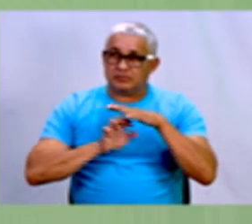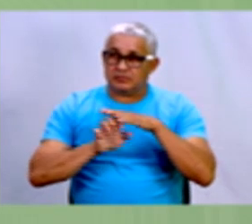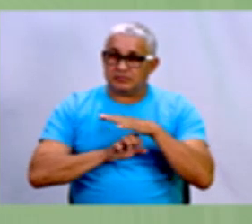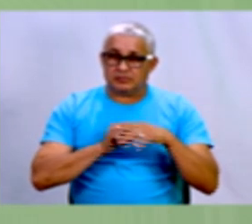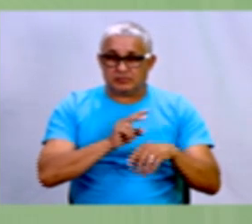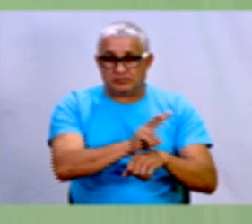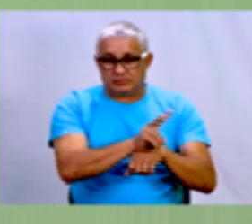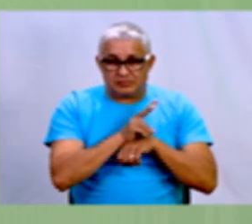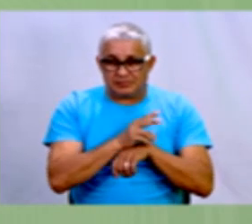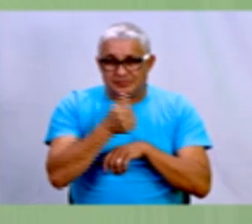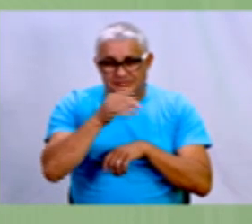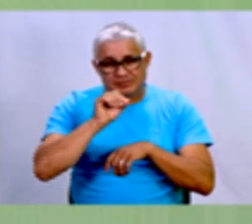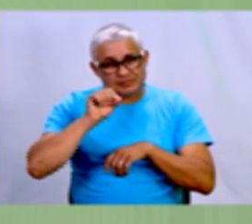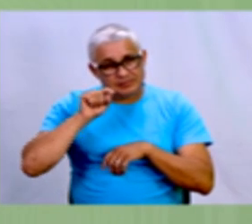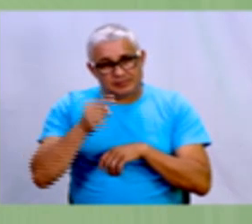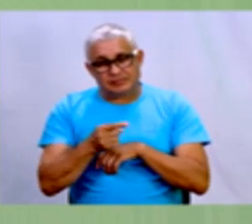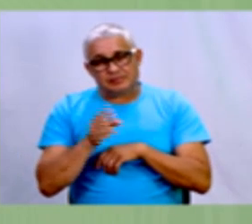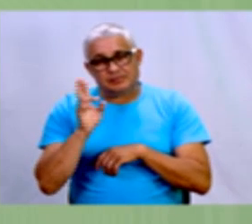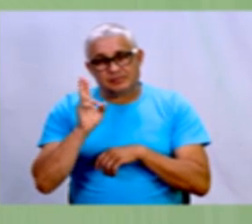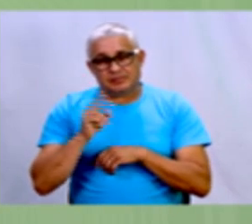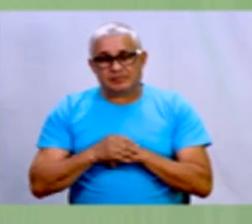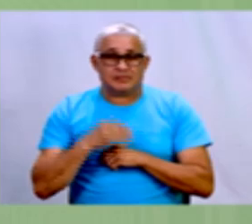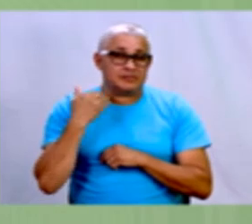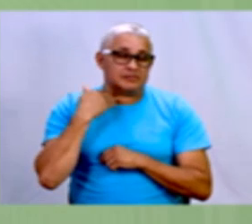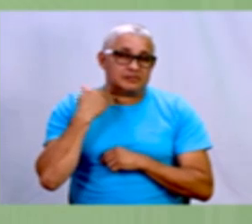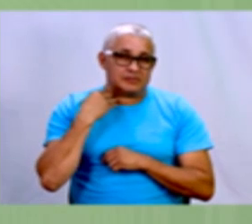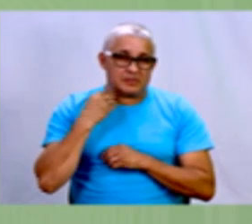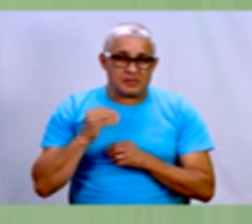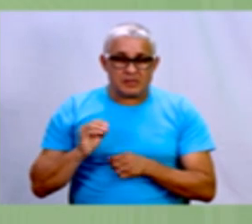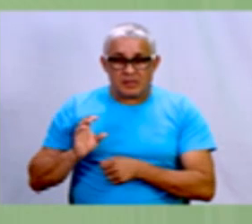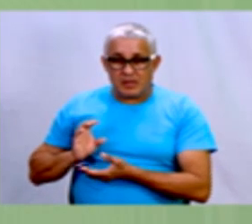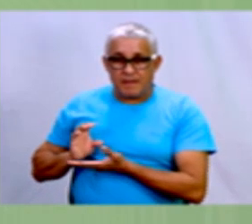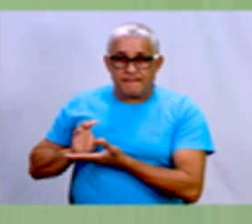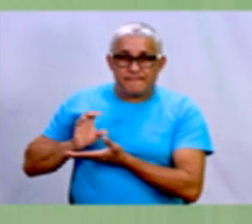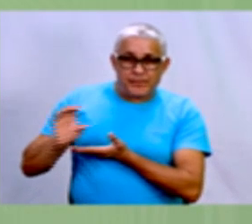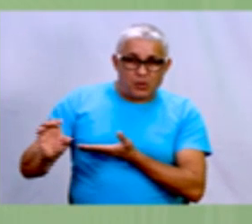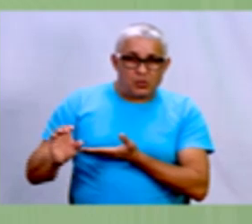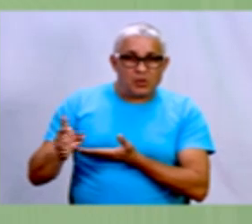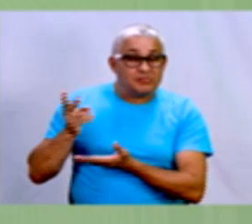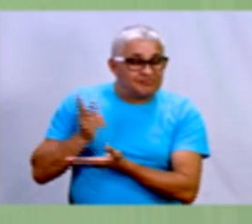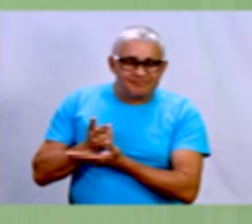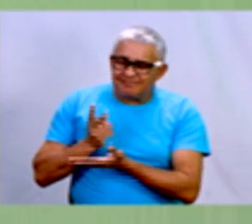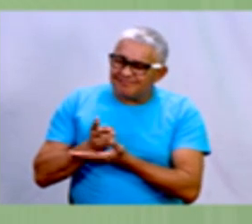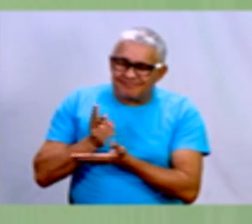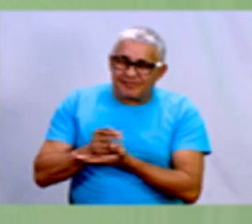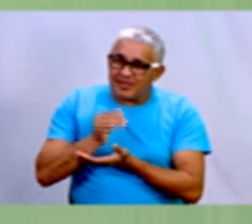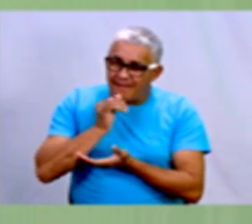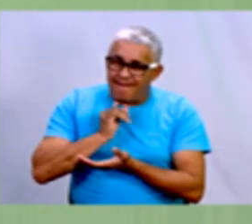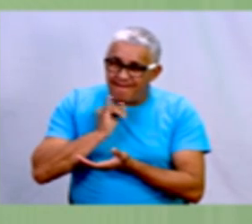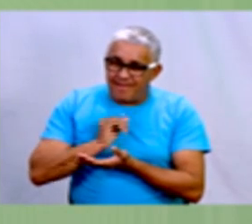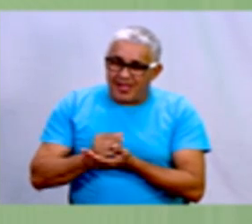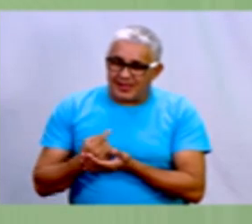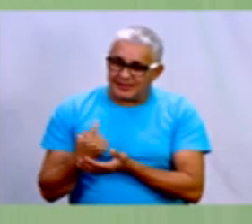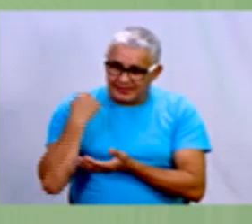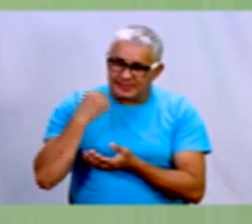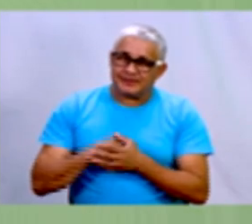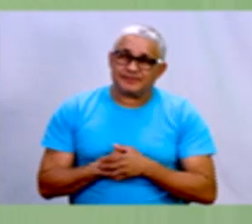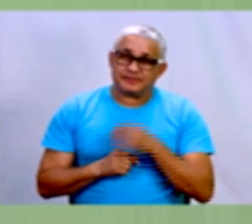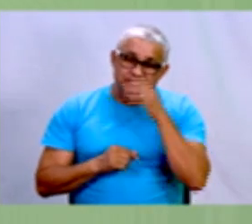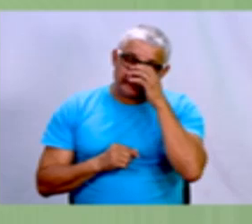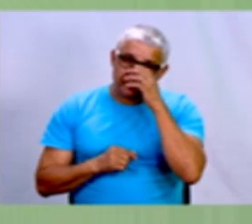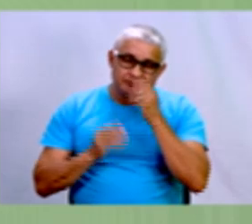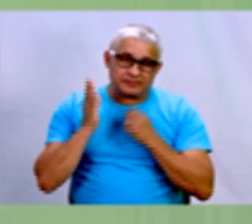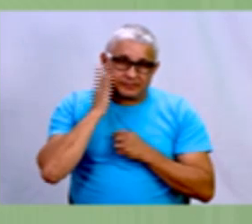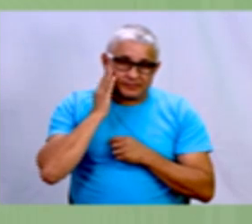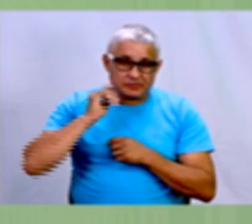pede emprestado 10 mil reais que o banco entrega no ato. É o mesmo exemplo que a gente acabou de passar para vocês.